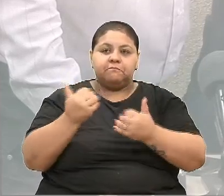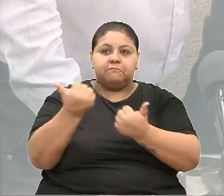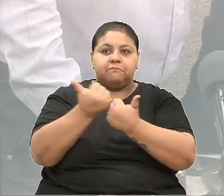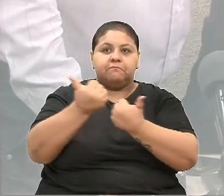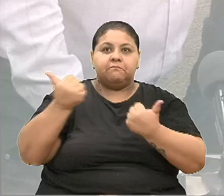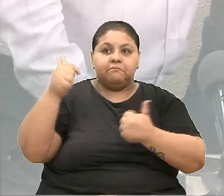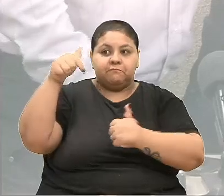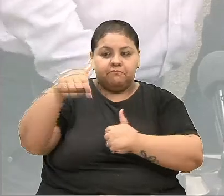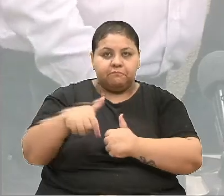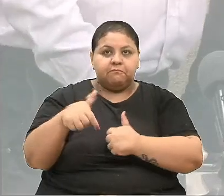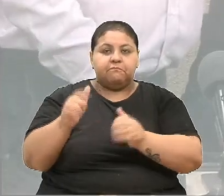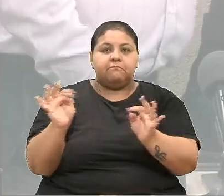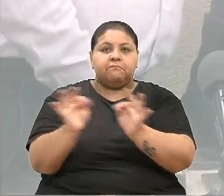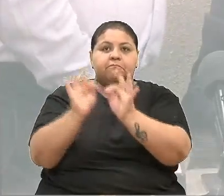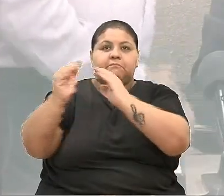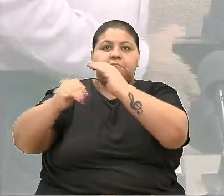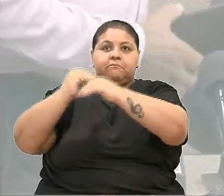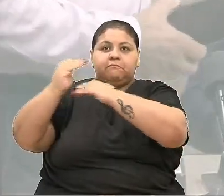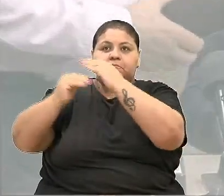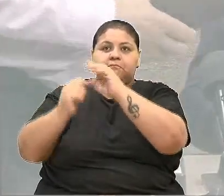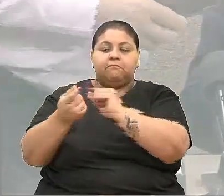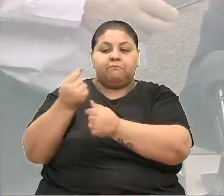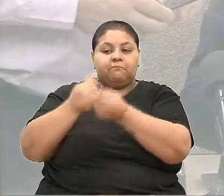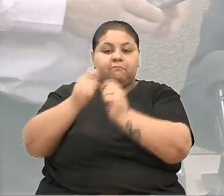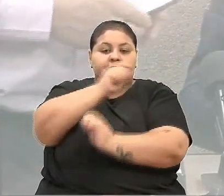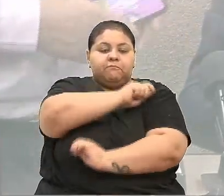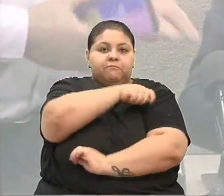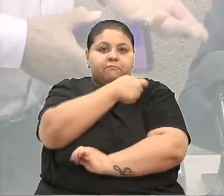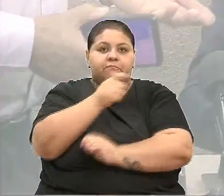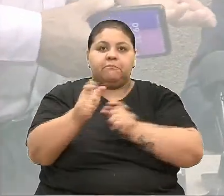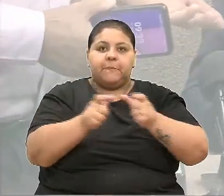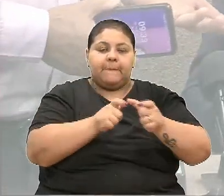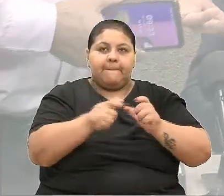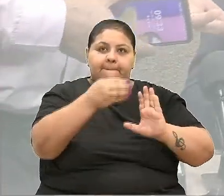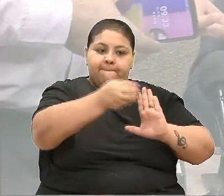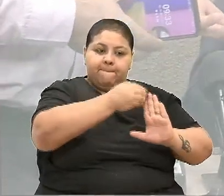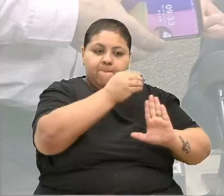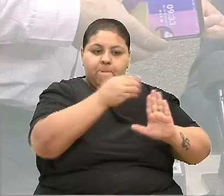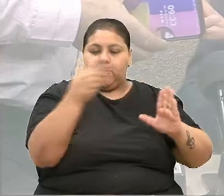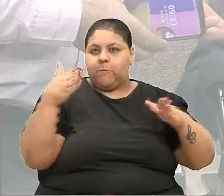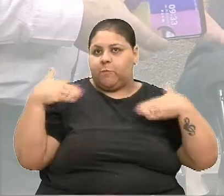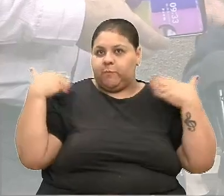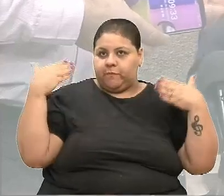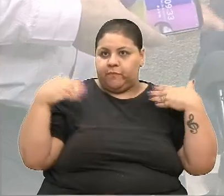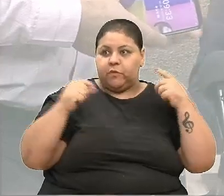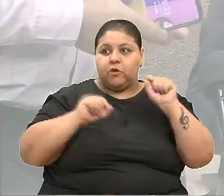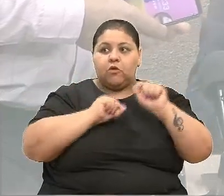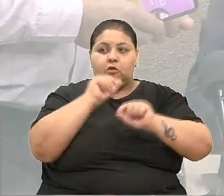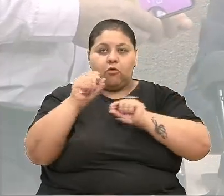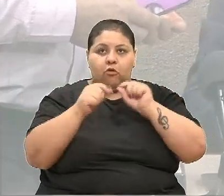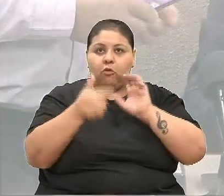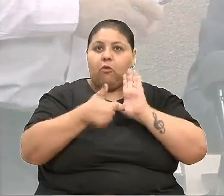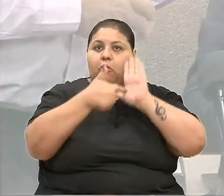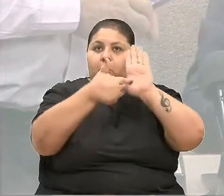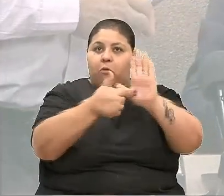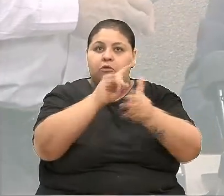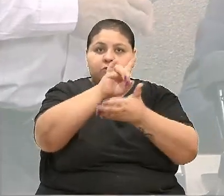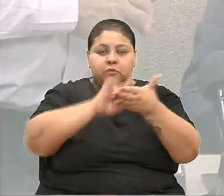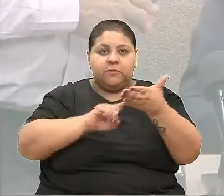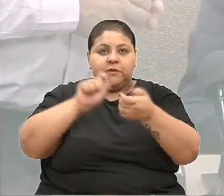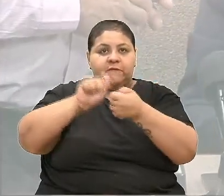técnica desta Comissão de Desenvolvimento Econômico, Fiscalização, Controle Orçamentário e Turismo, conforme parecer que integra o